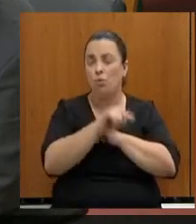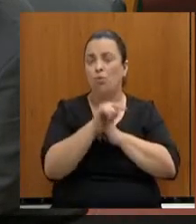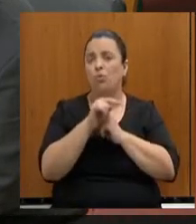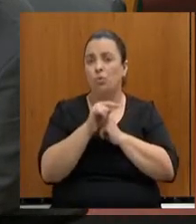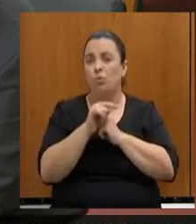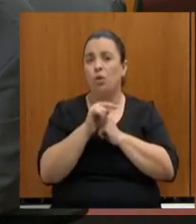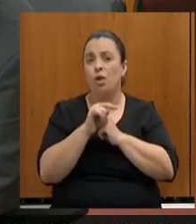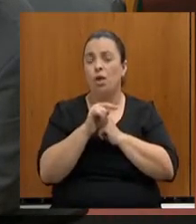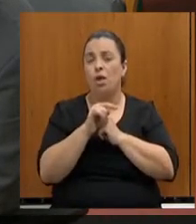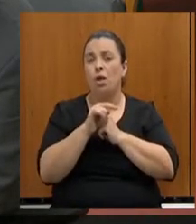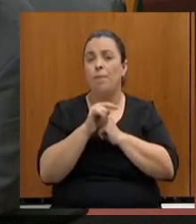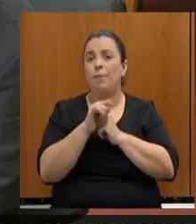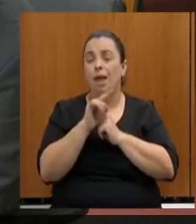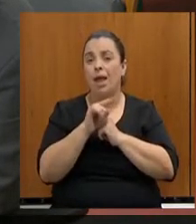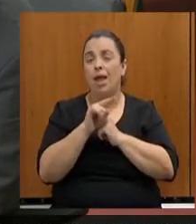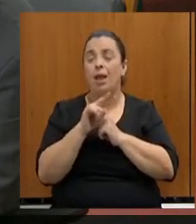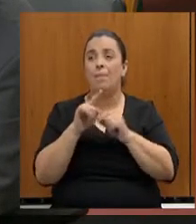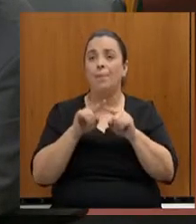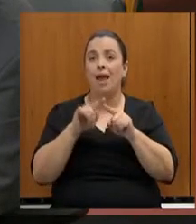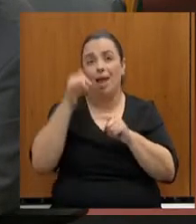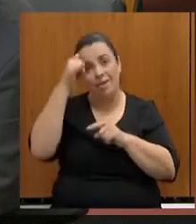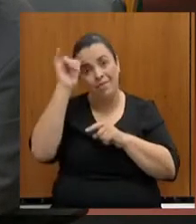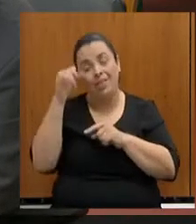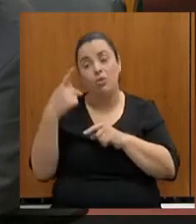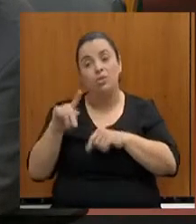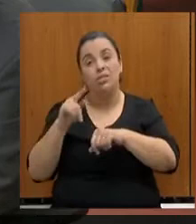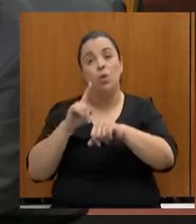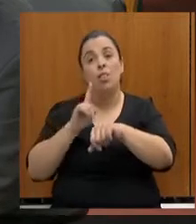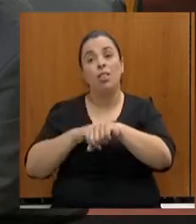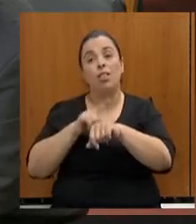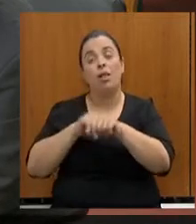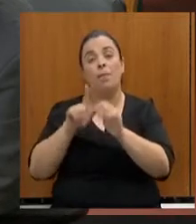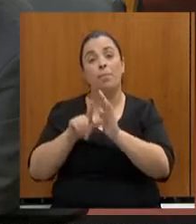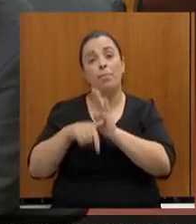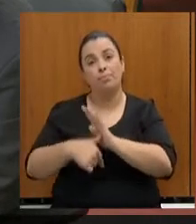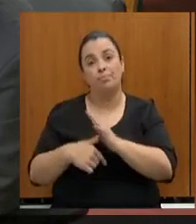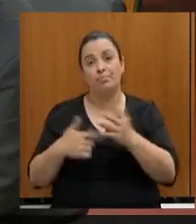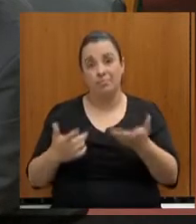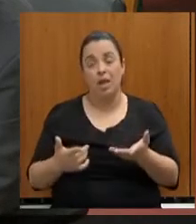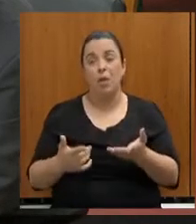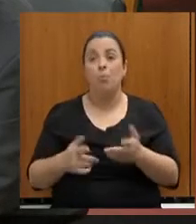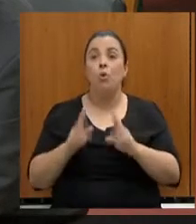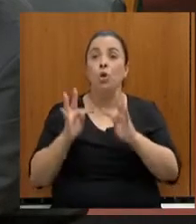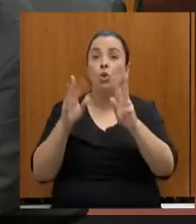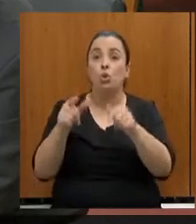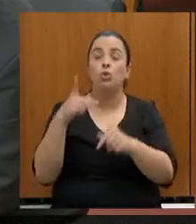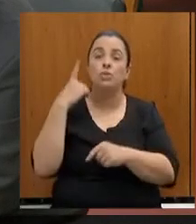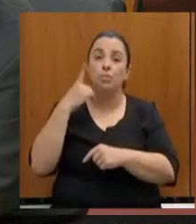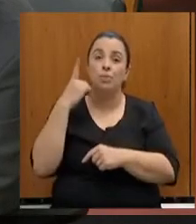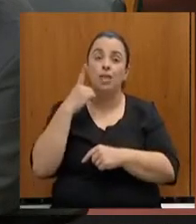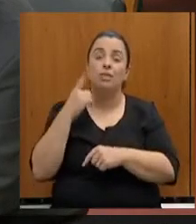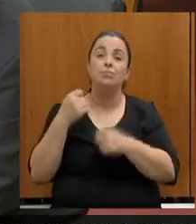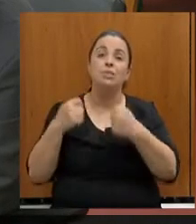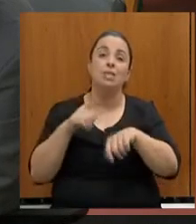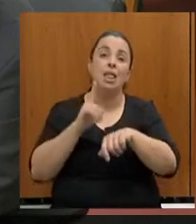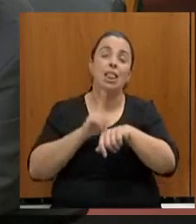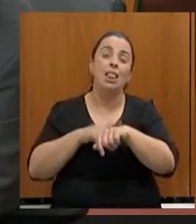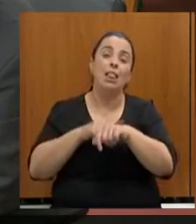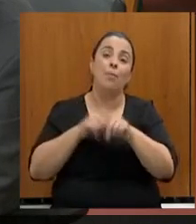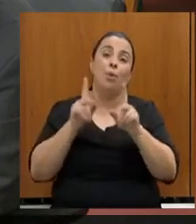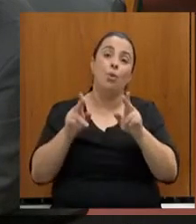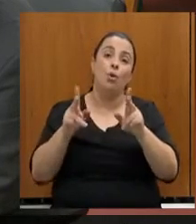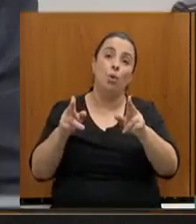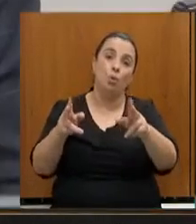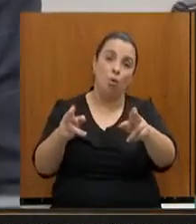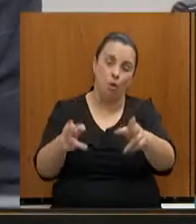e lenta no meu tempo só para eu não colocar o mesmo tempo para todos os deputados pode ser eu vou